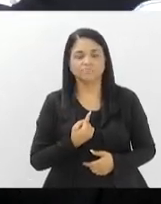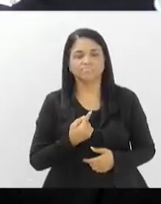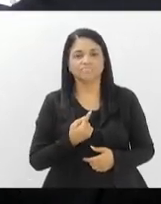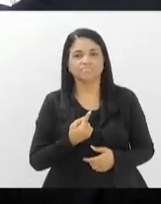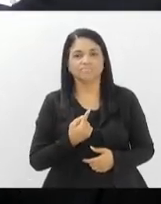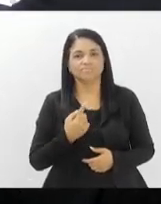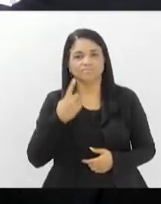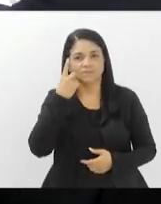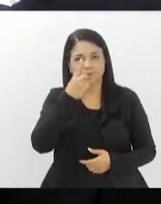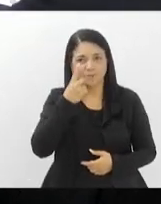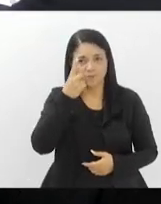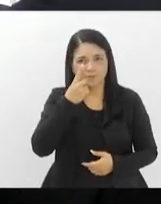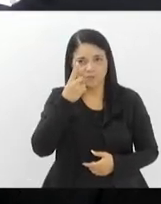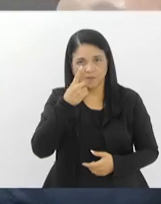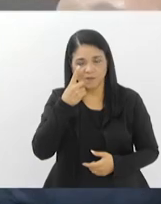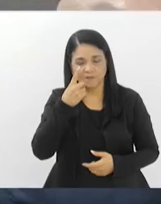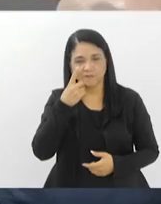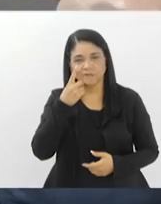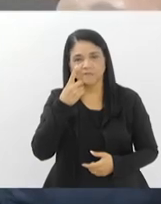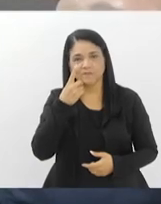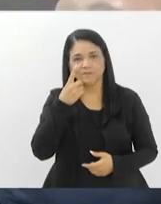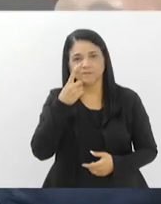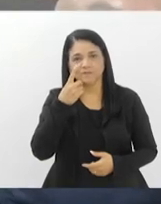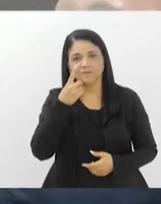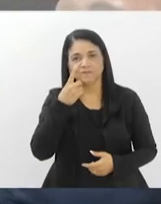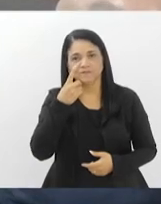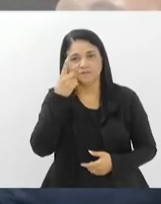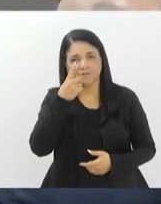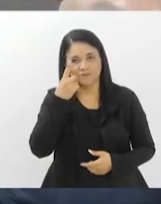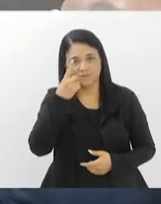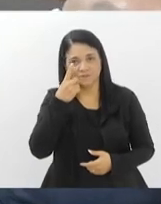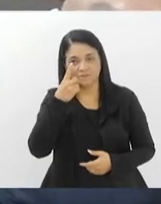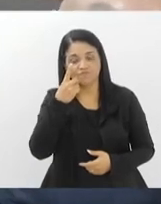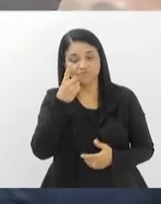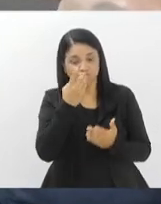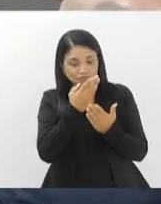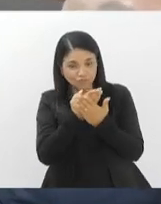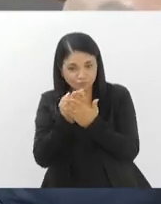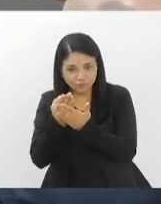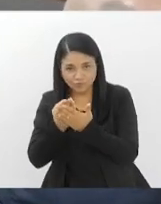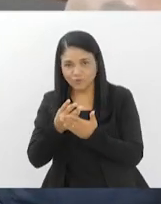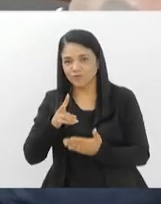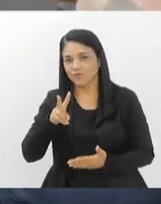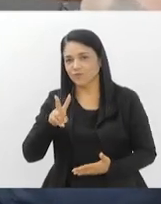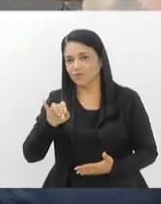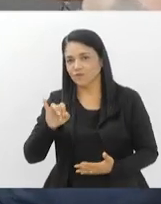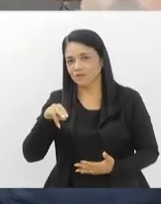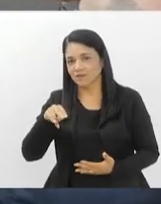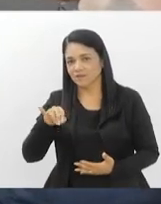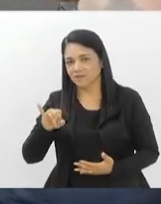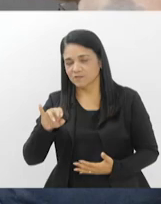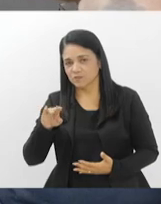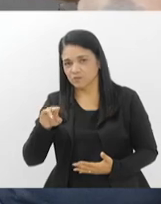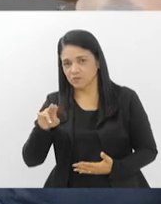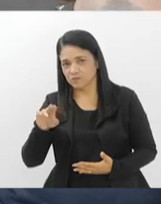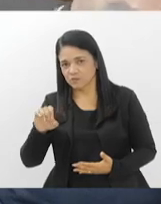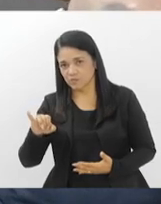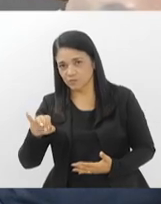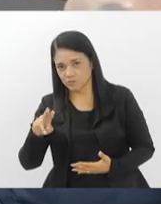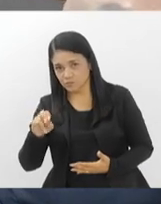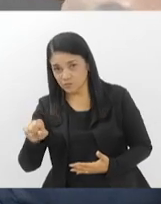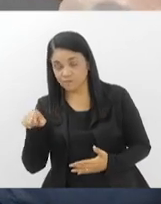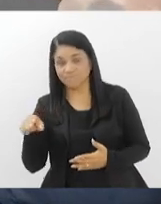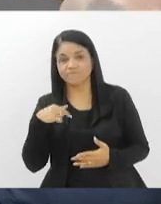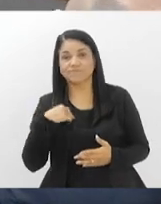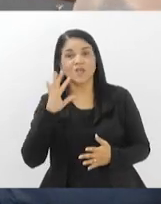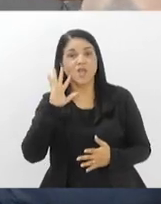parlamentar, o jovem e estudioso Vinícius Cozzolino, resolveu em parte a